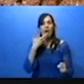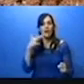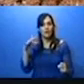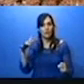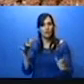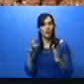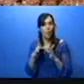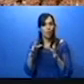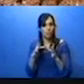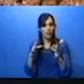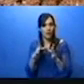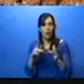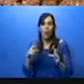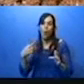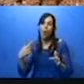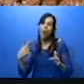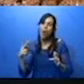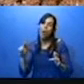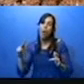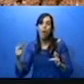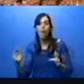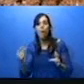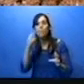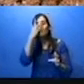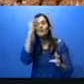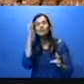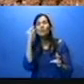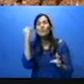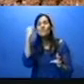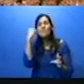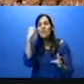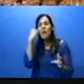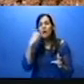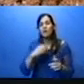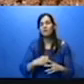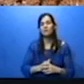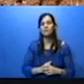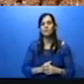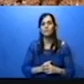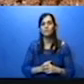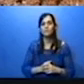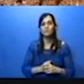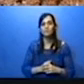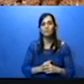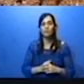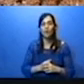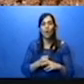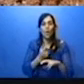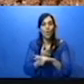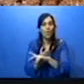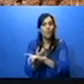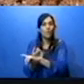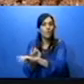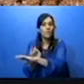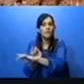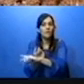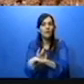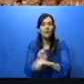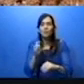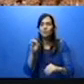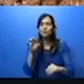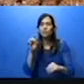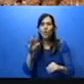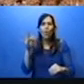entram em contato, ou pessoas que estejam fracas, né? A maioria das espécies de escorpiões, se formos picados por eles, apenas